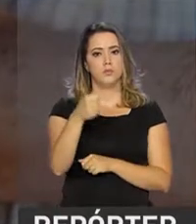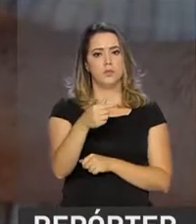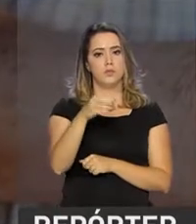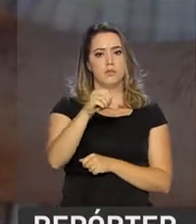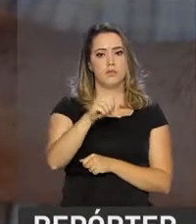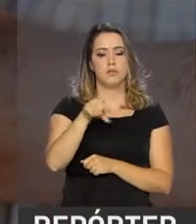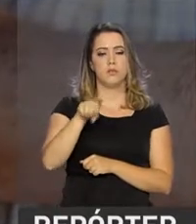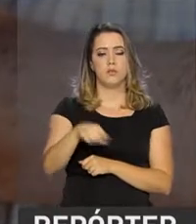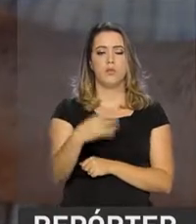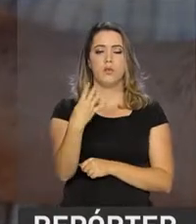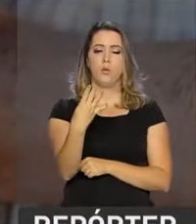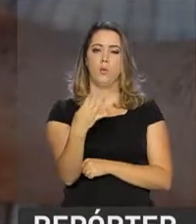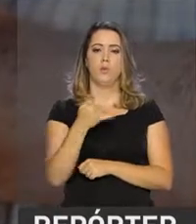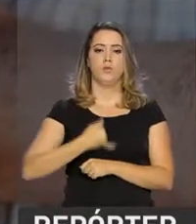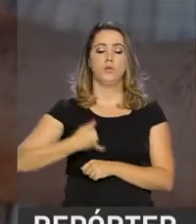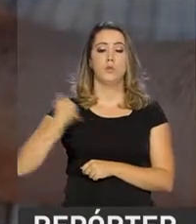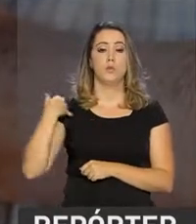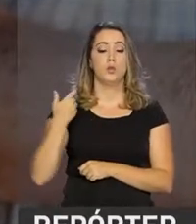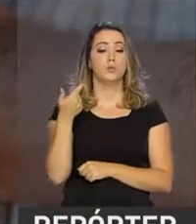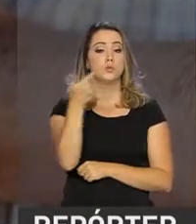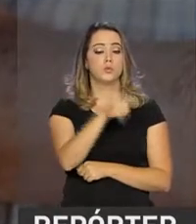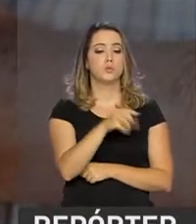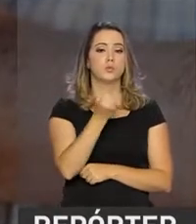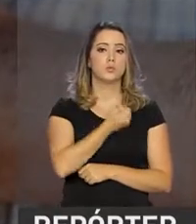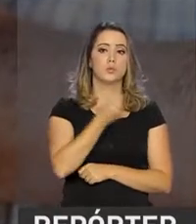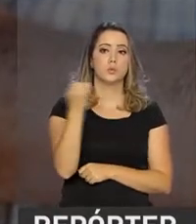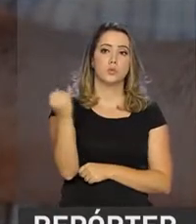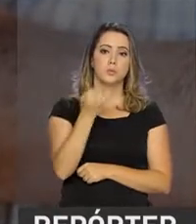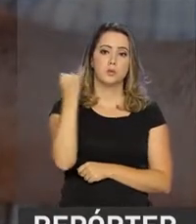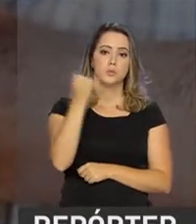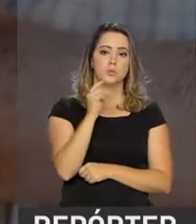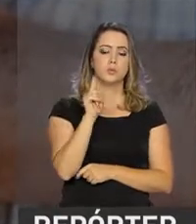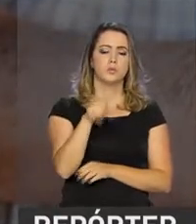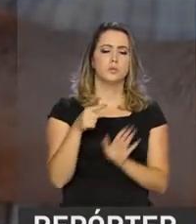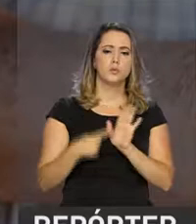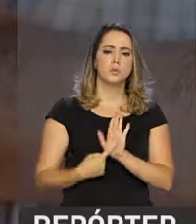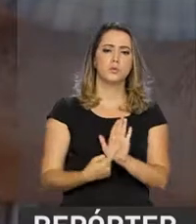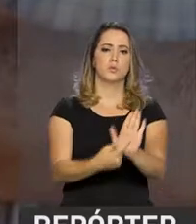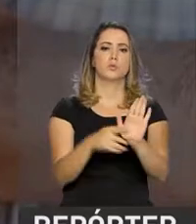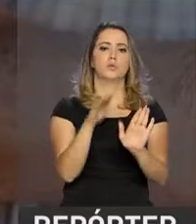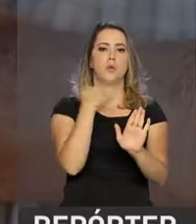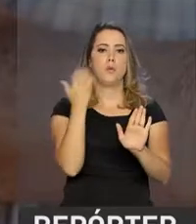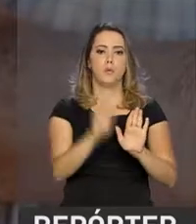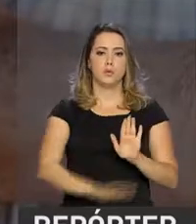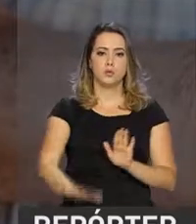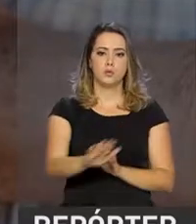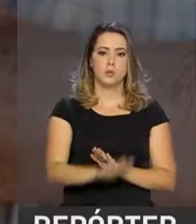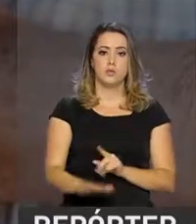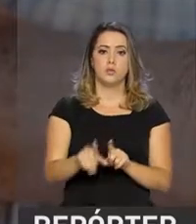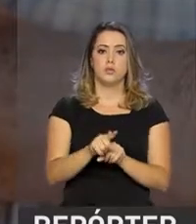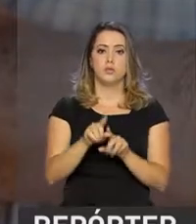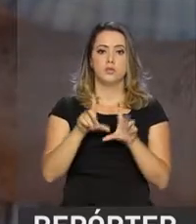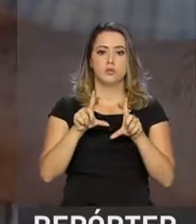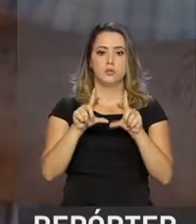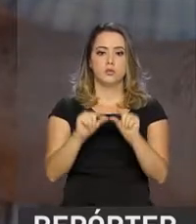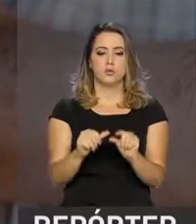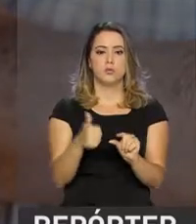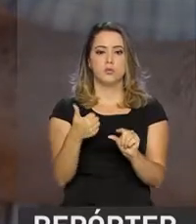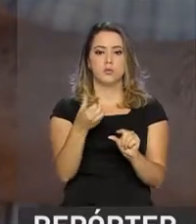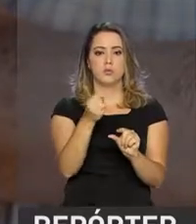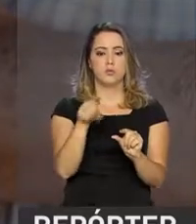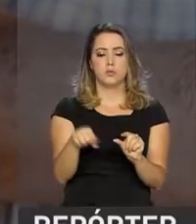79,4 anos outro dado revelado pelo ibge mostra que a mortalidade infantil caiu de